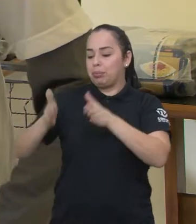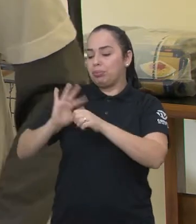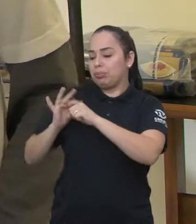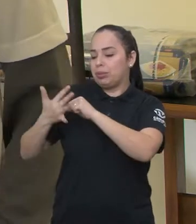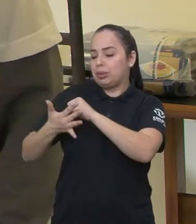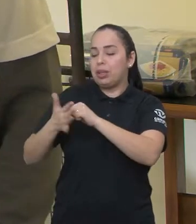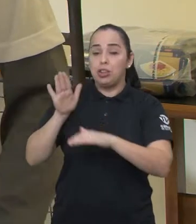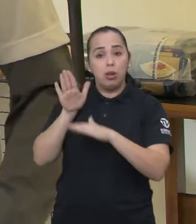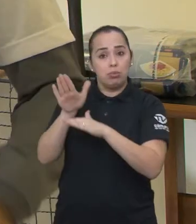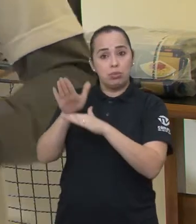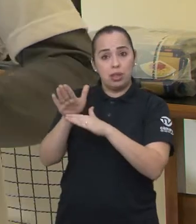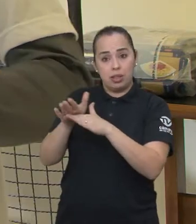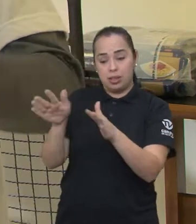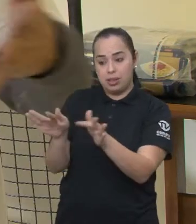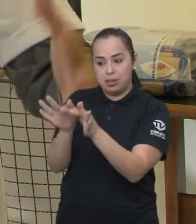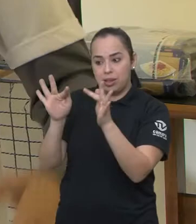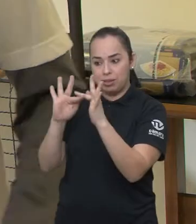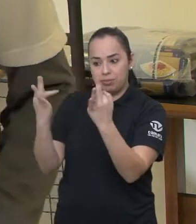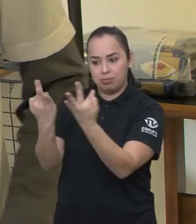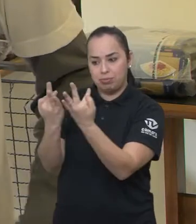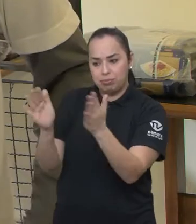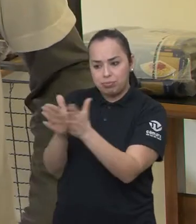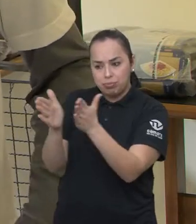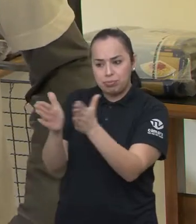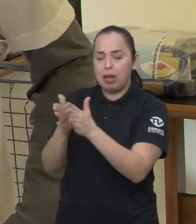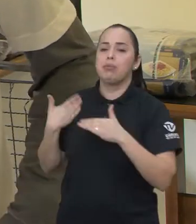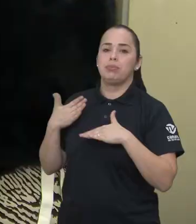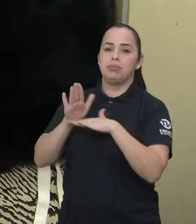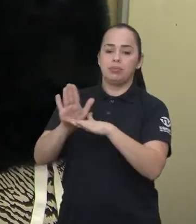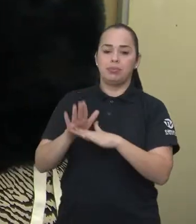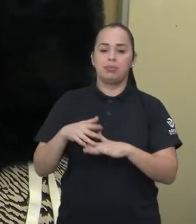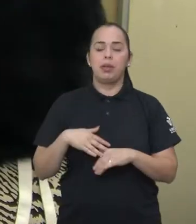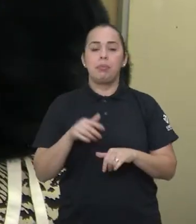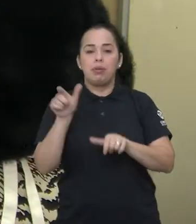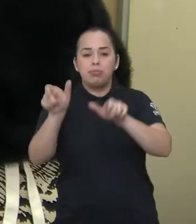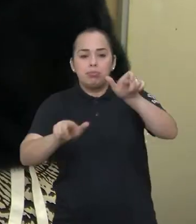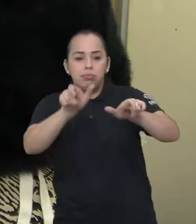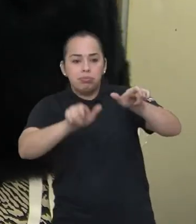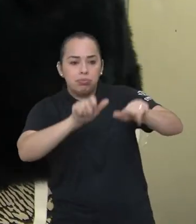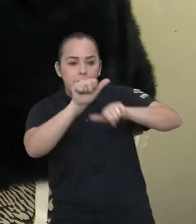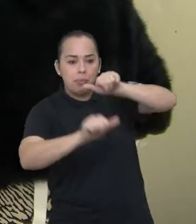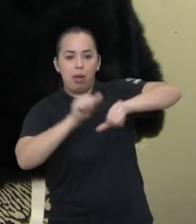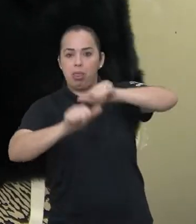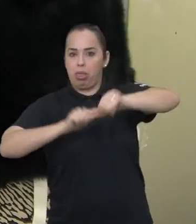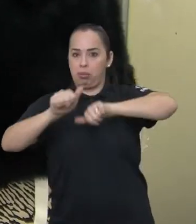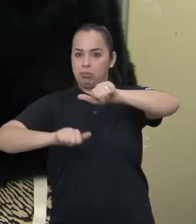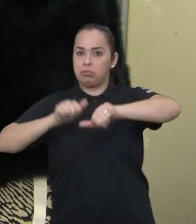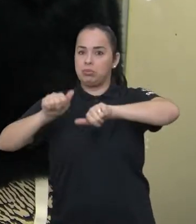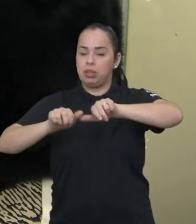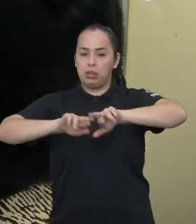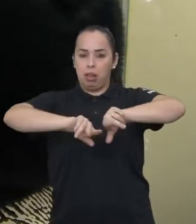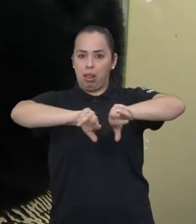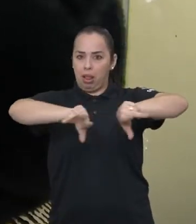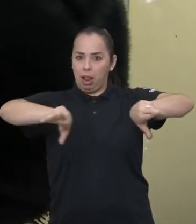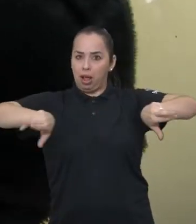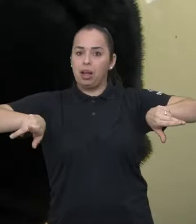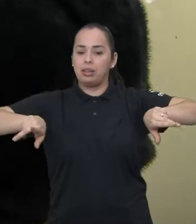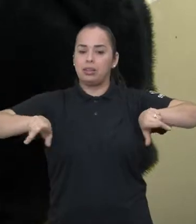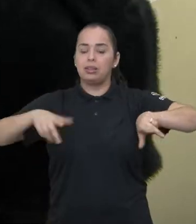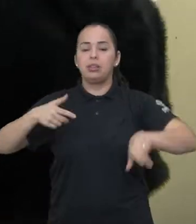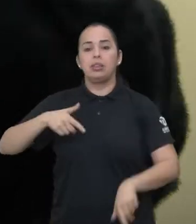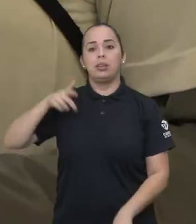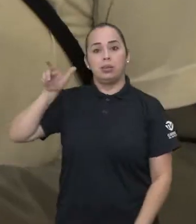mais necessitadas aqui no aspecto comunitário para mudar a realidade de pobreza que tem afetado